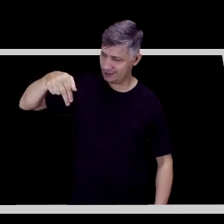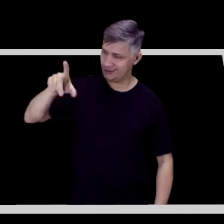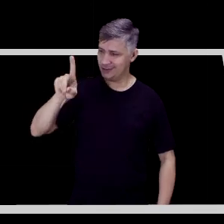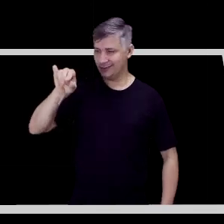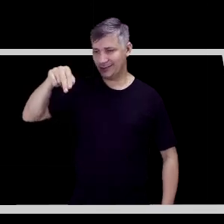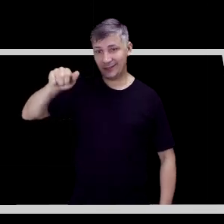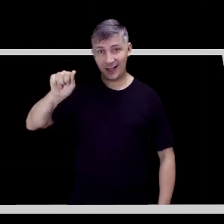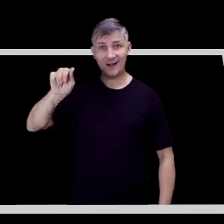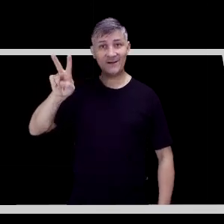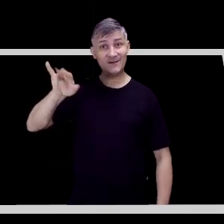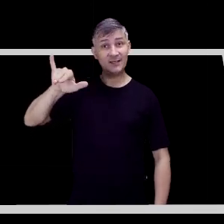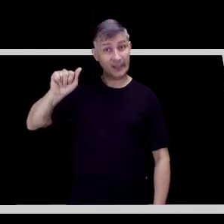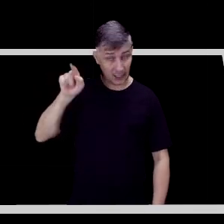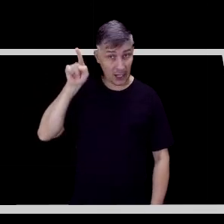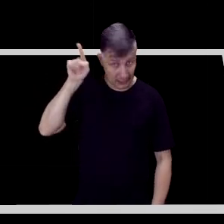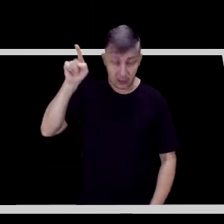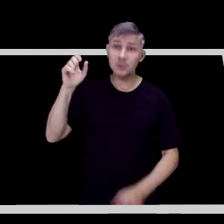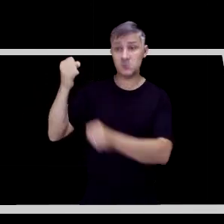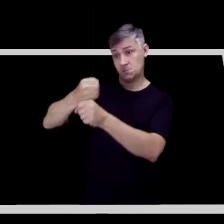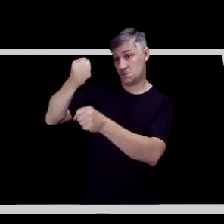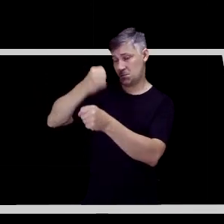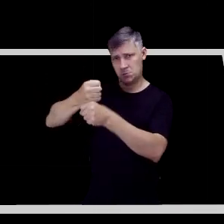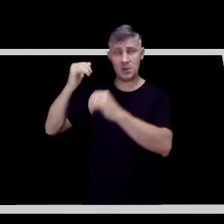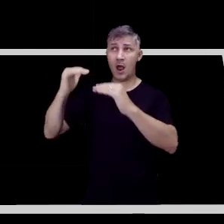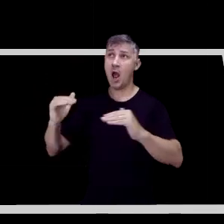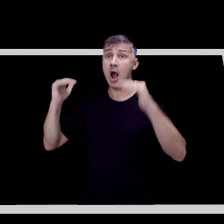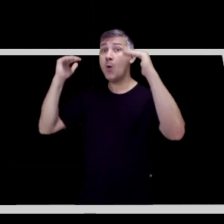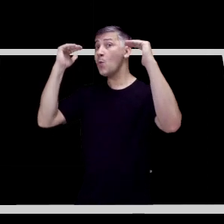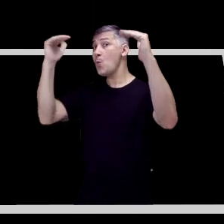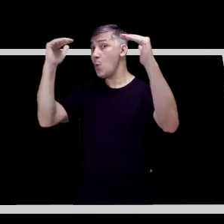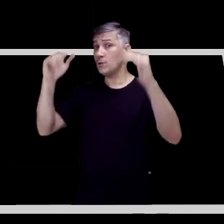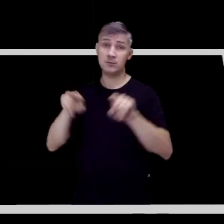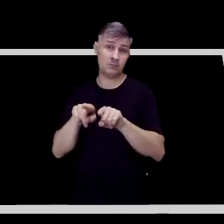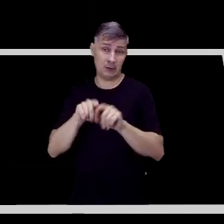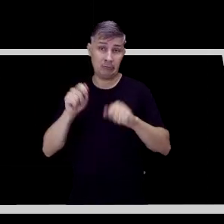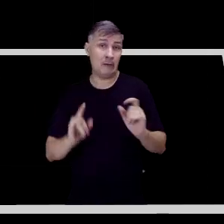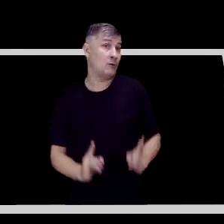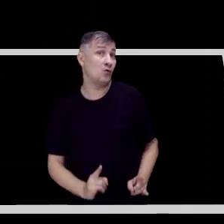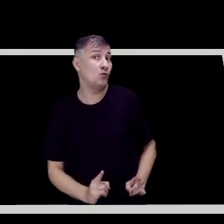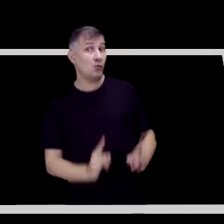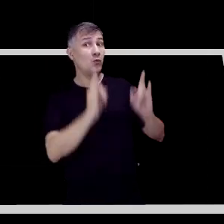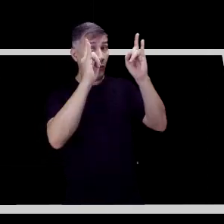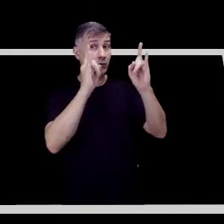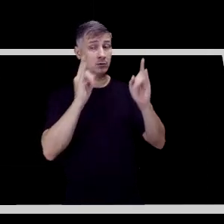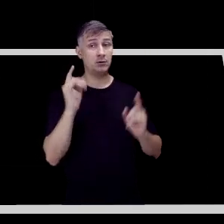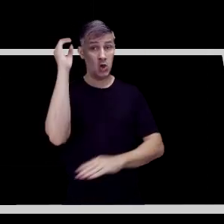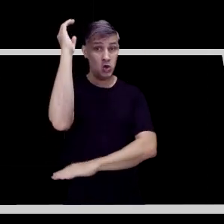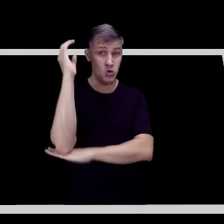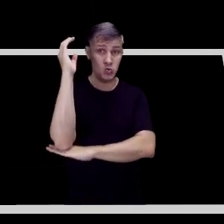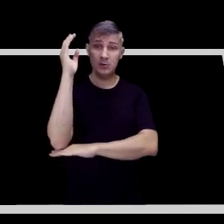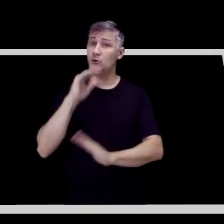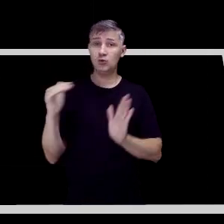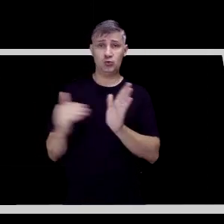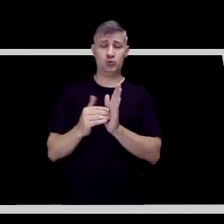para massiva da construção civil mesmo, assim, já se podendo construir em altura, com edifícios que têm